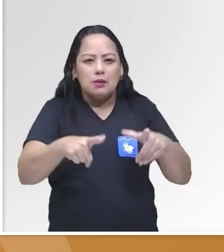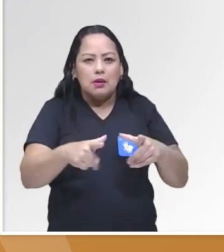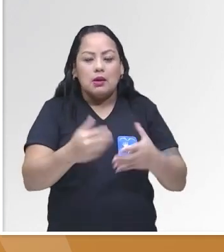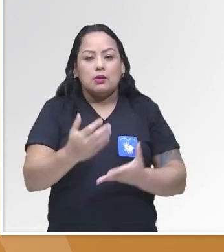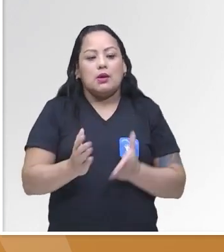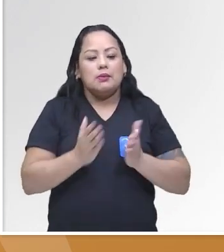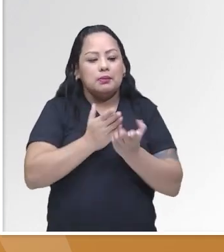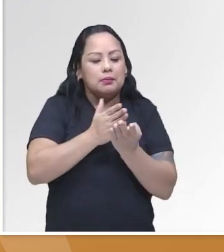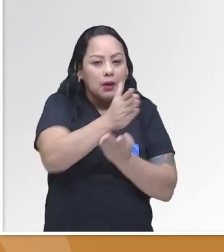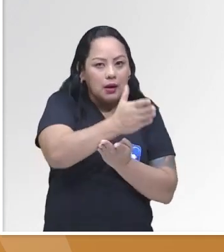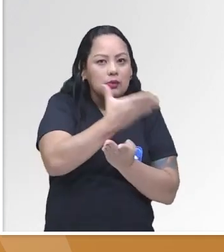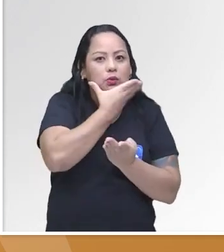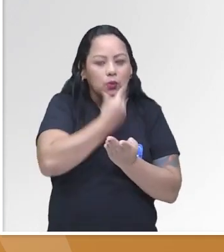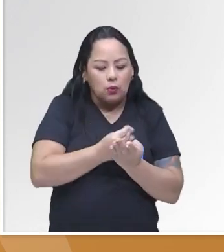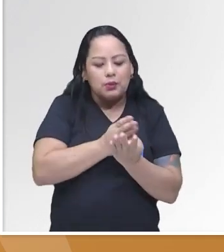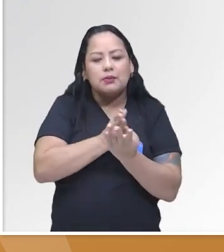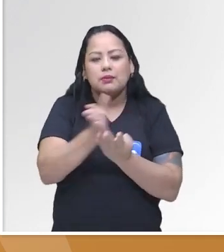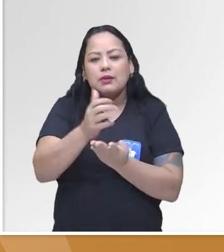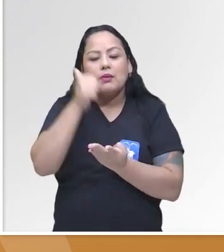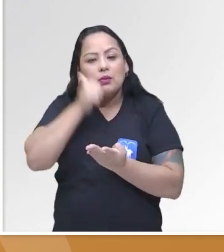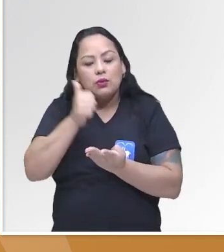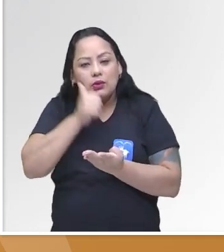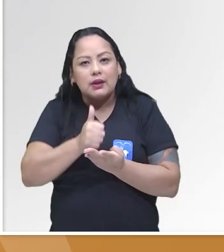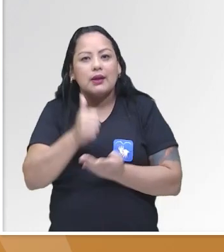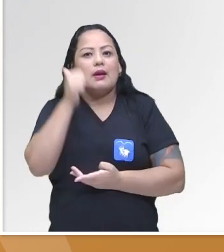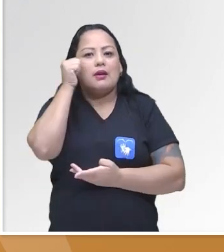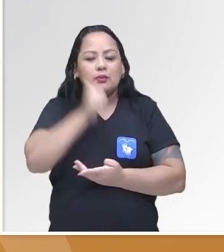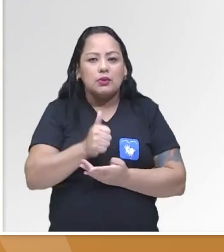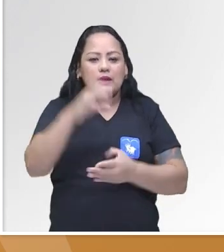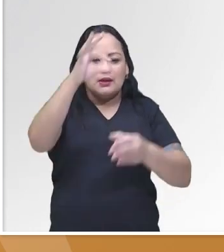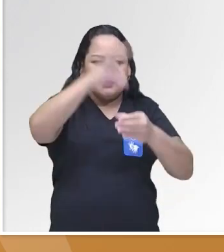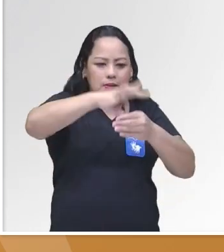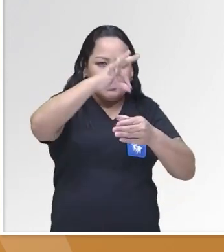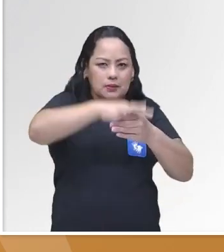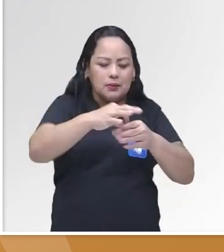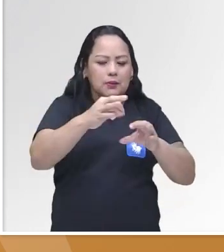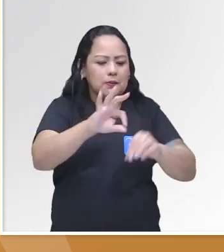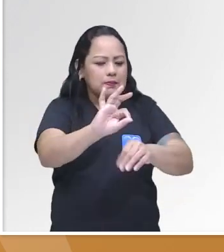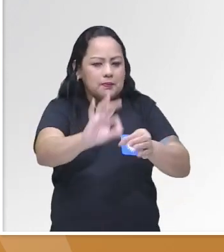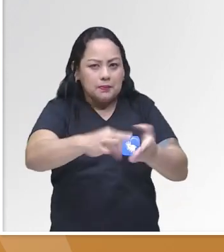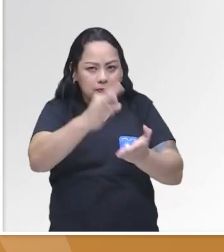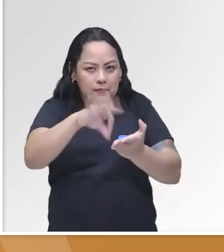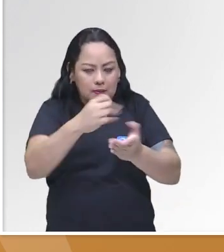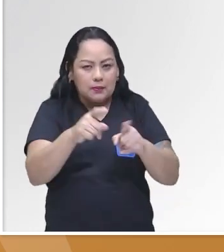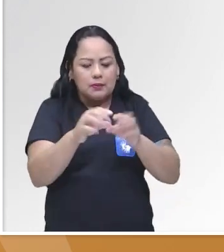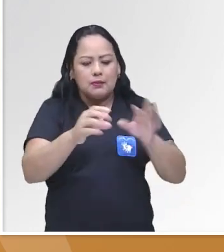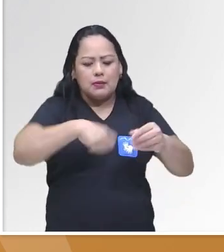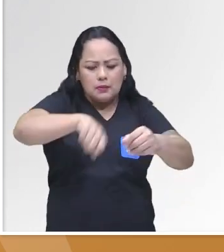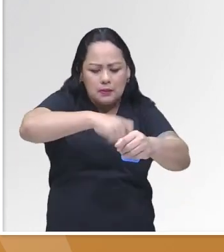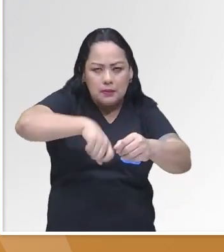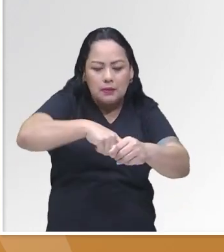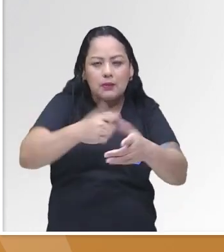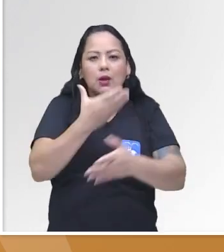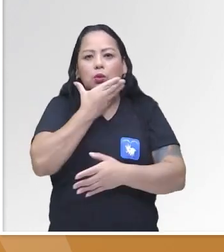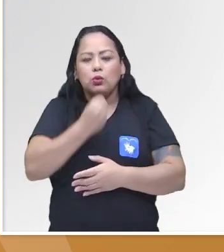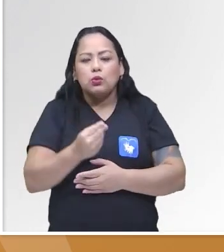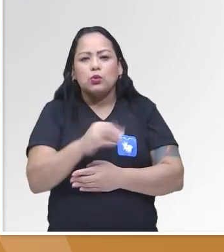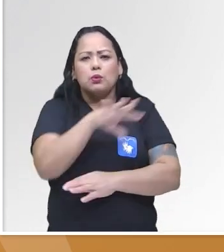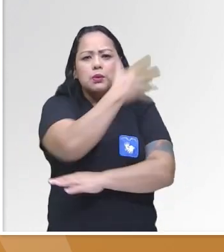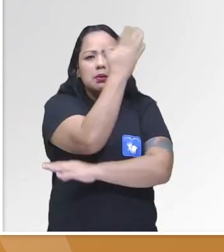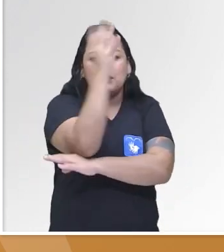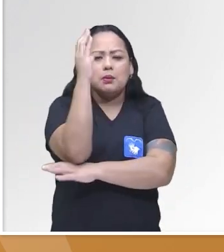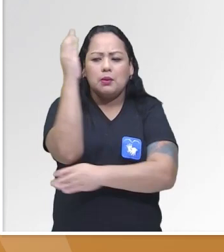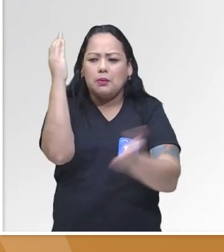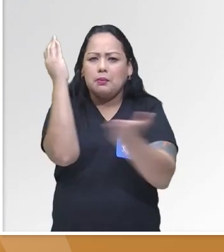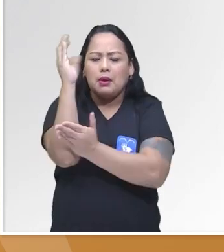e por idade. As mulheres plantam, colhem, tecem, preparam alimentos. Os homens derrubam a mata,